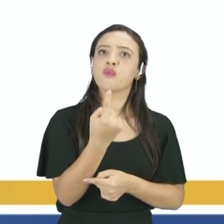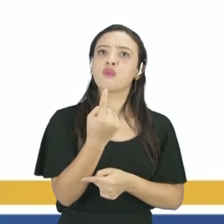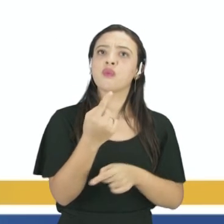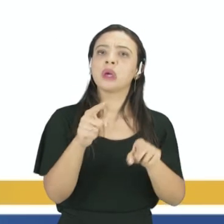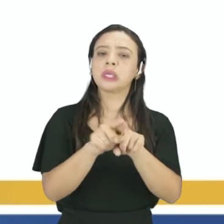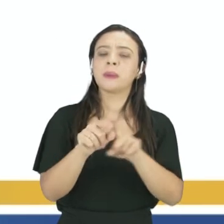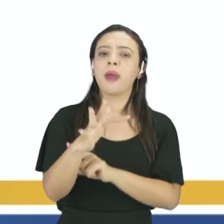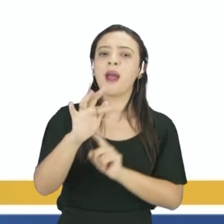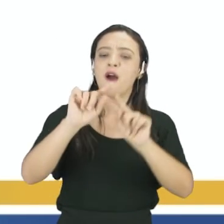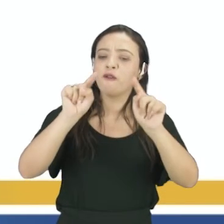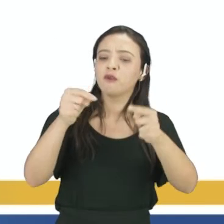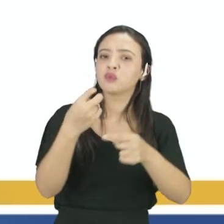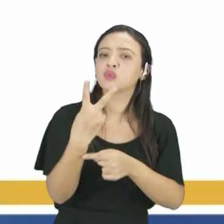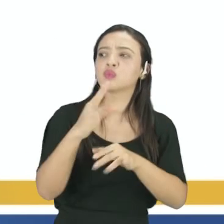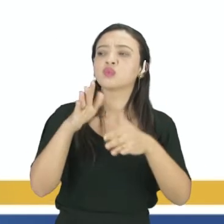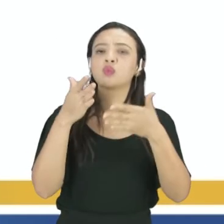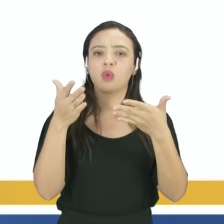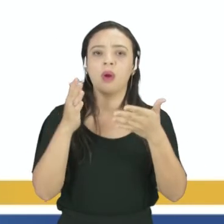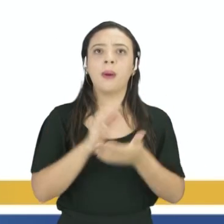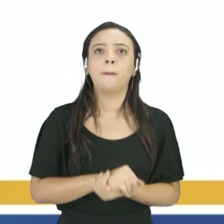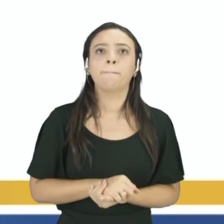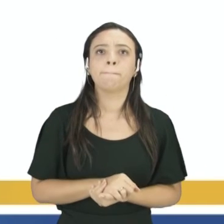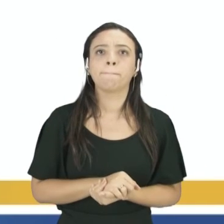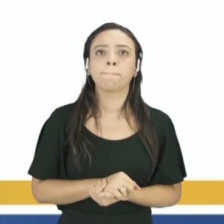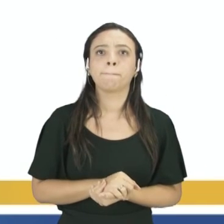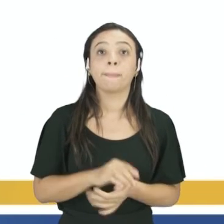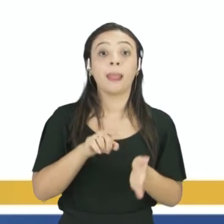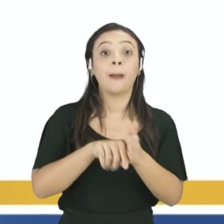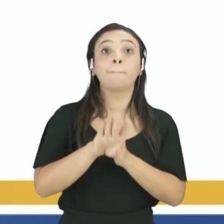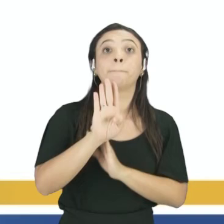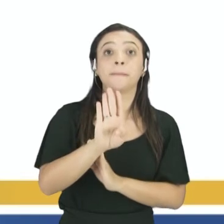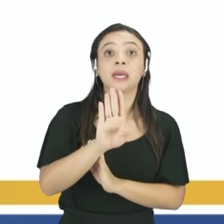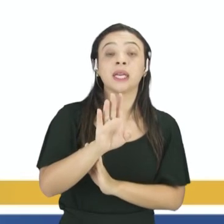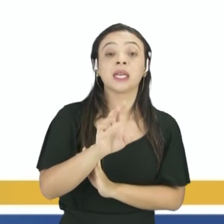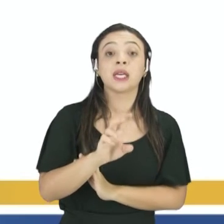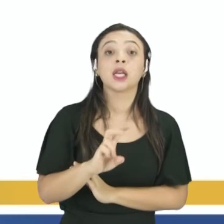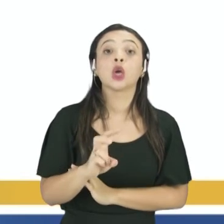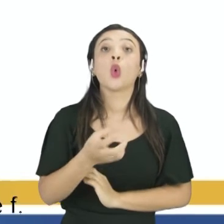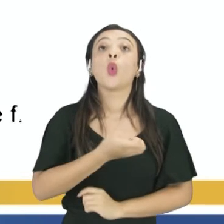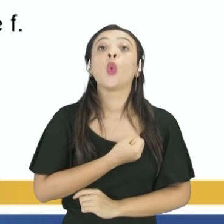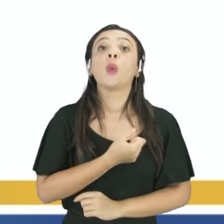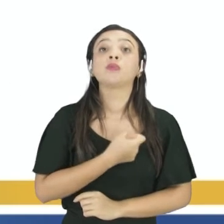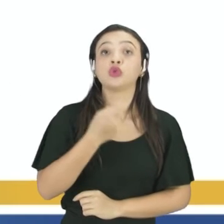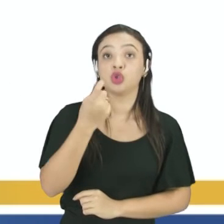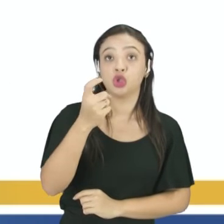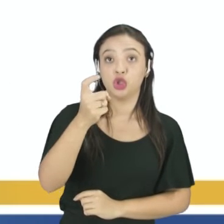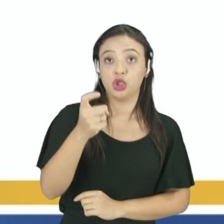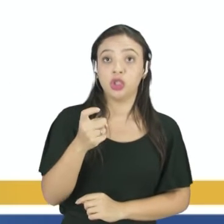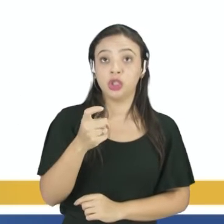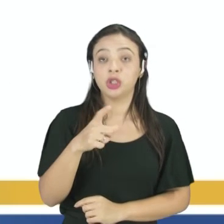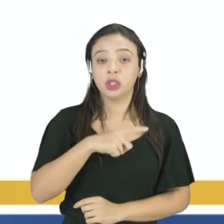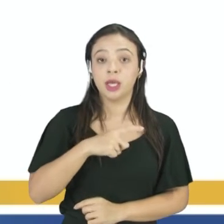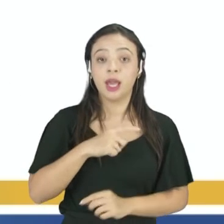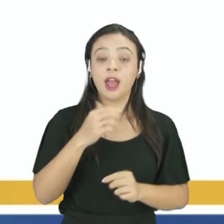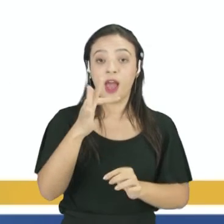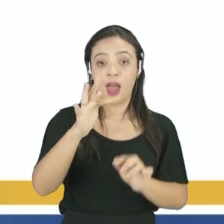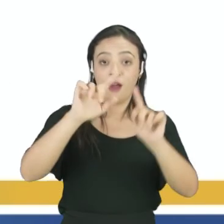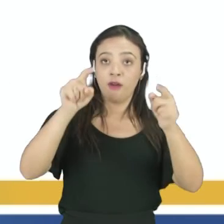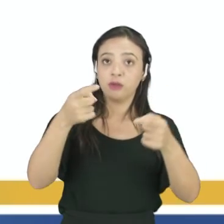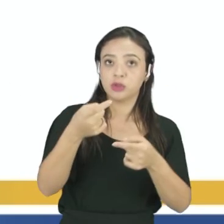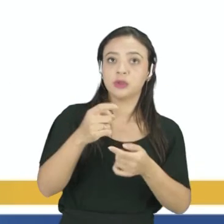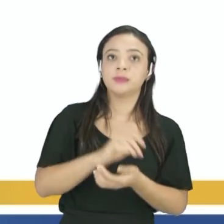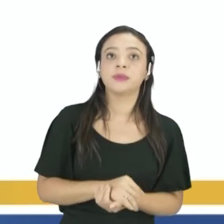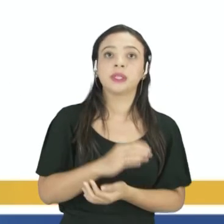2? Para que valor de x a gente vai ter f de x igual a 1? E letra C, qual seria a lei